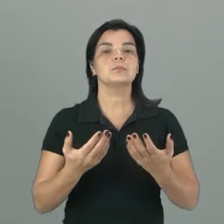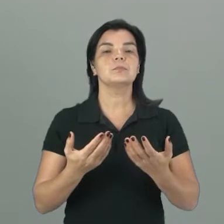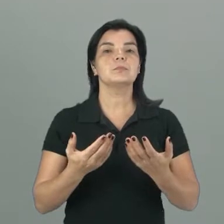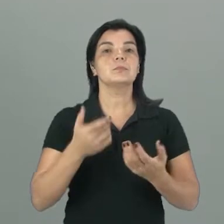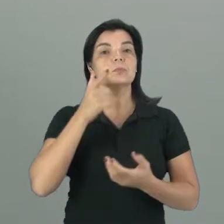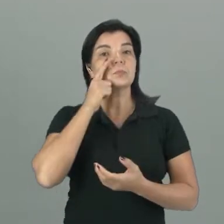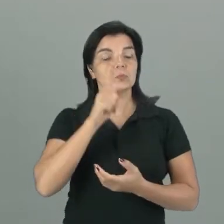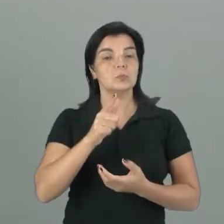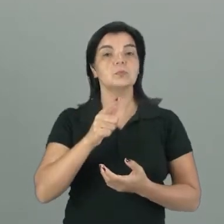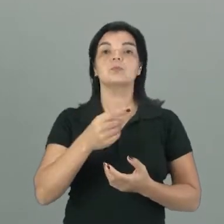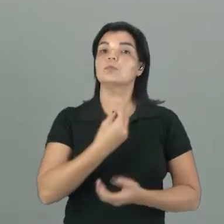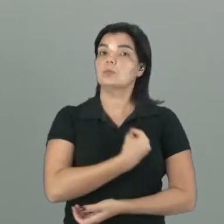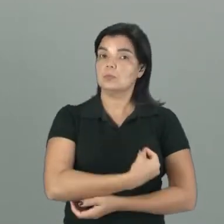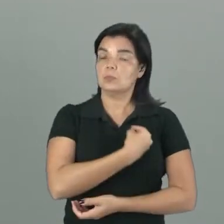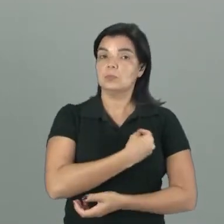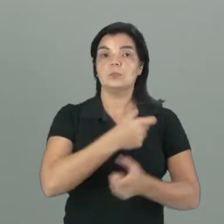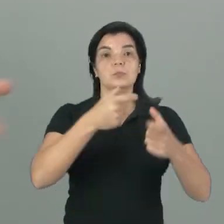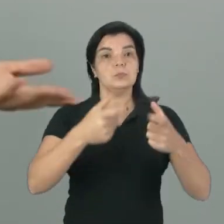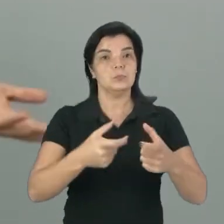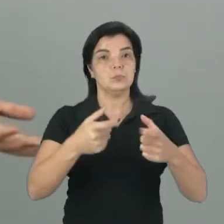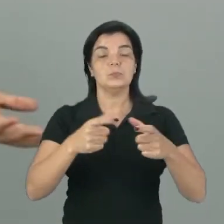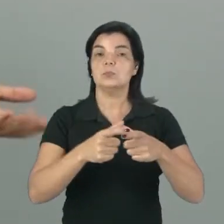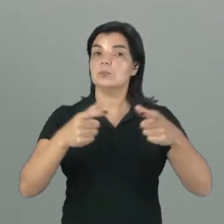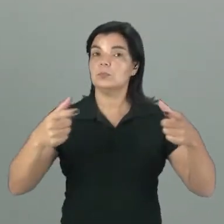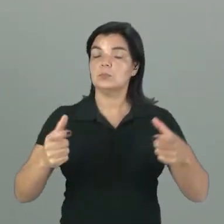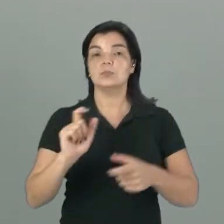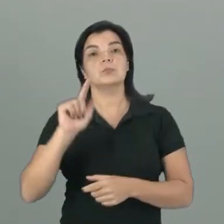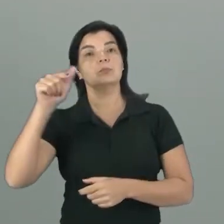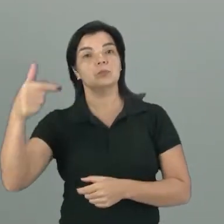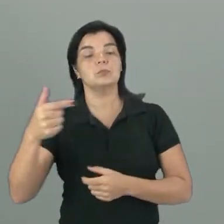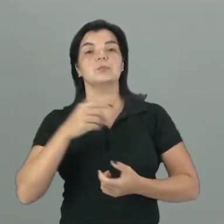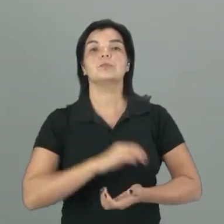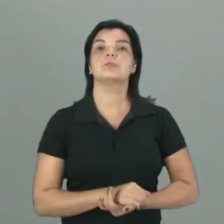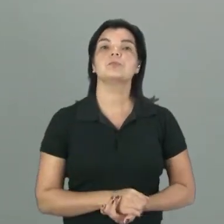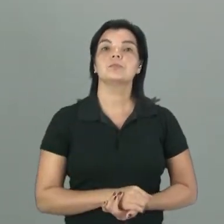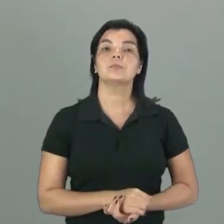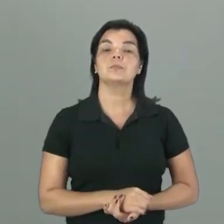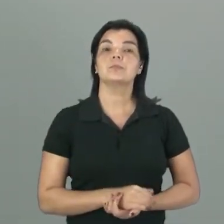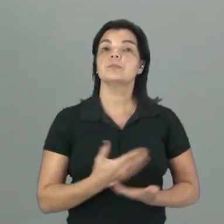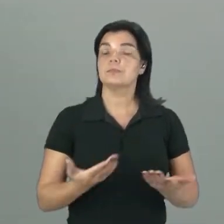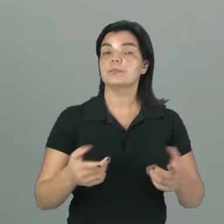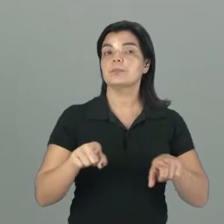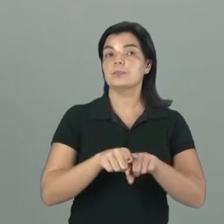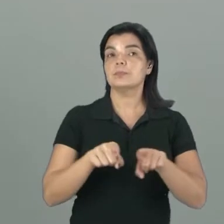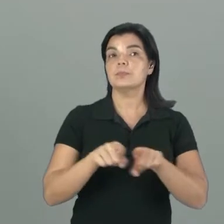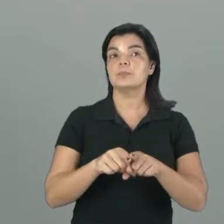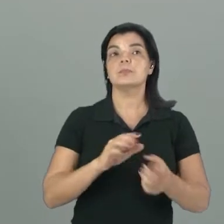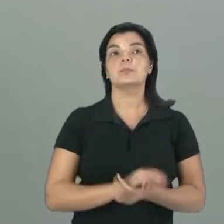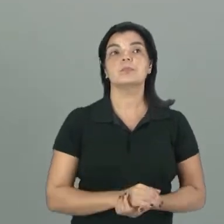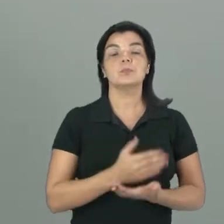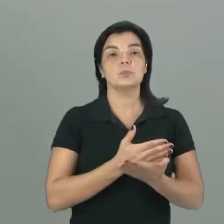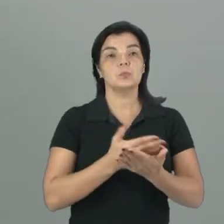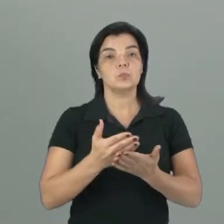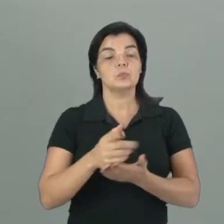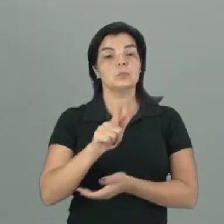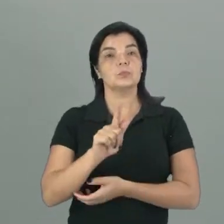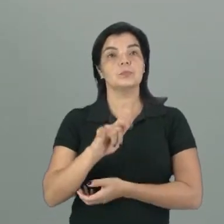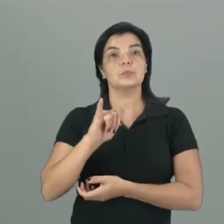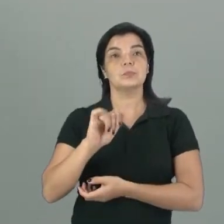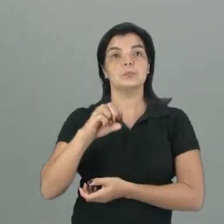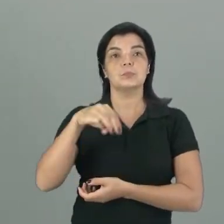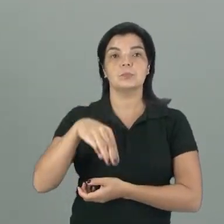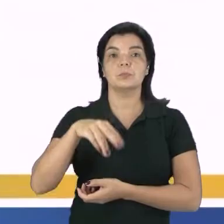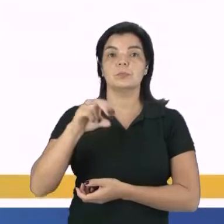conseguiram habitar ambientes muito maiores do que os outros. E aí, para começar, a gente vai começar tratando a respeito